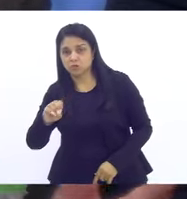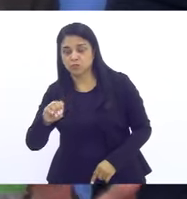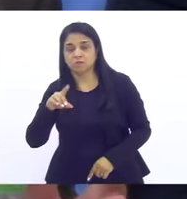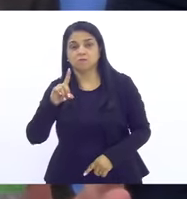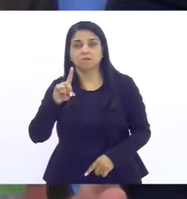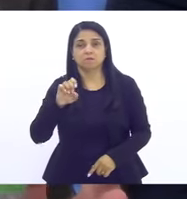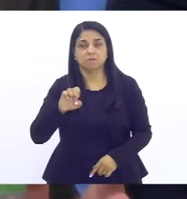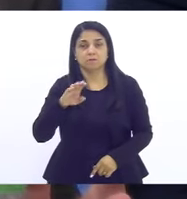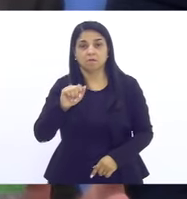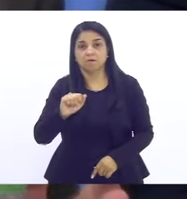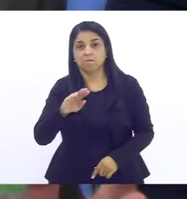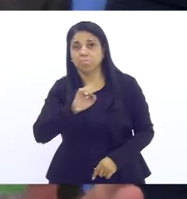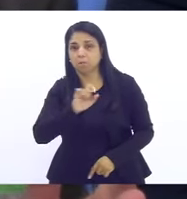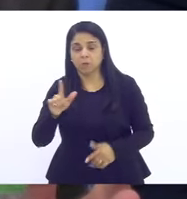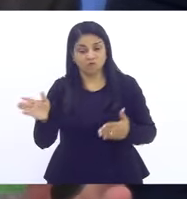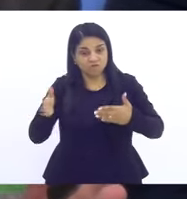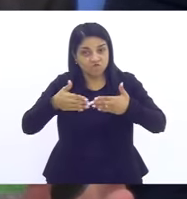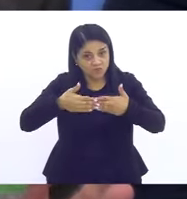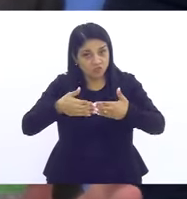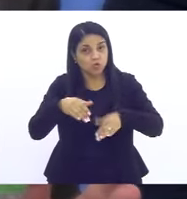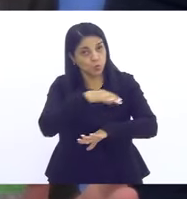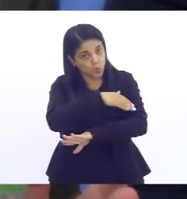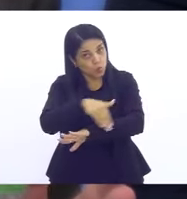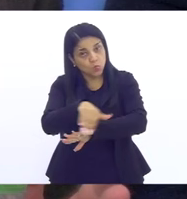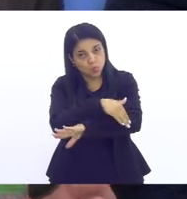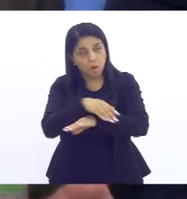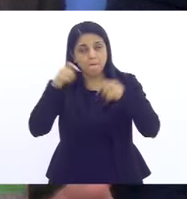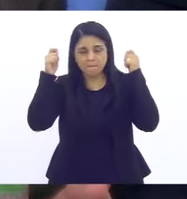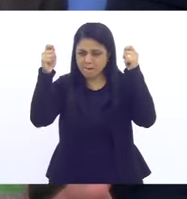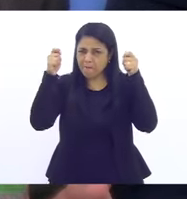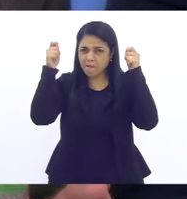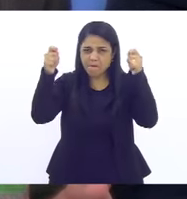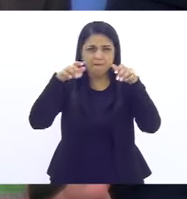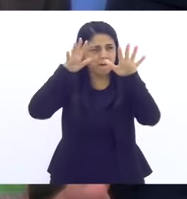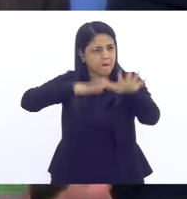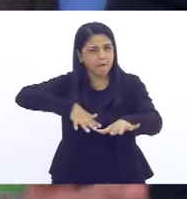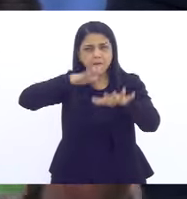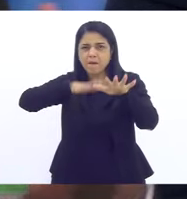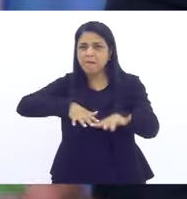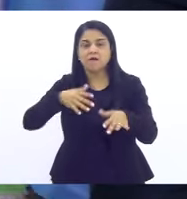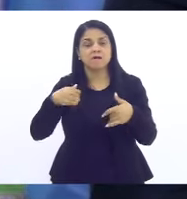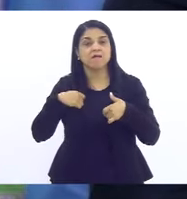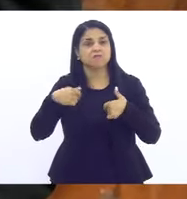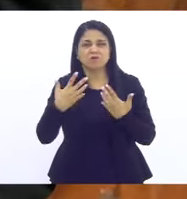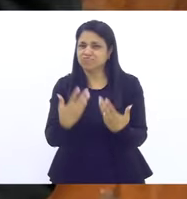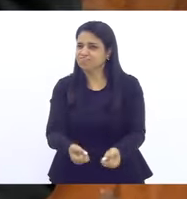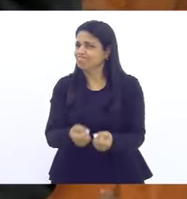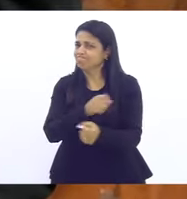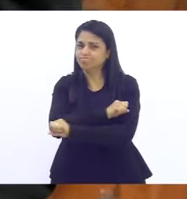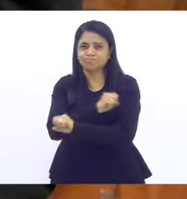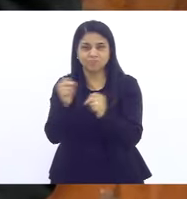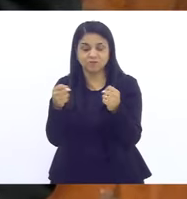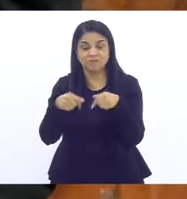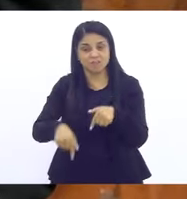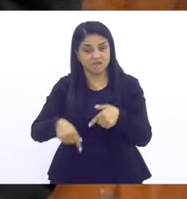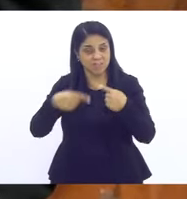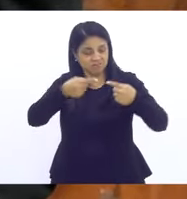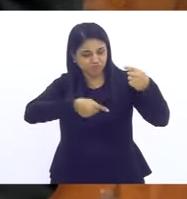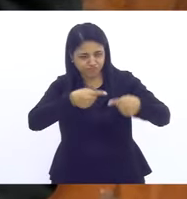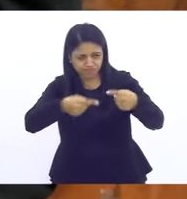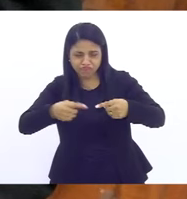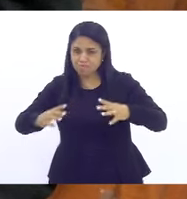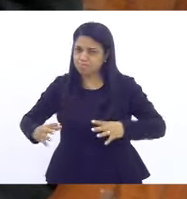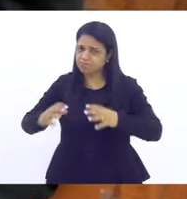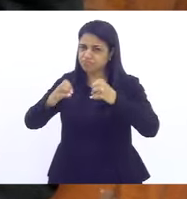Porra. Não dá para aceitar mais, pô. E vim para cá também, a gente briga, discute,